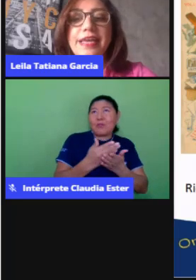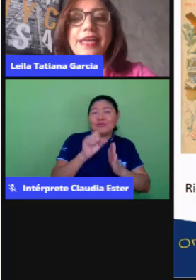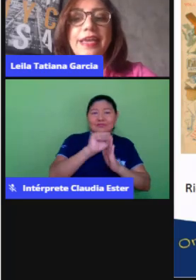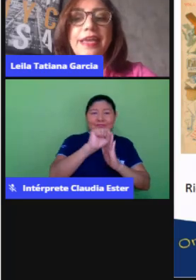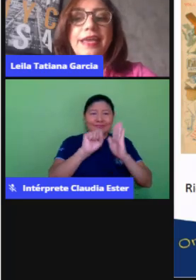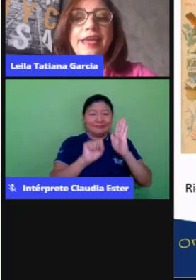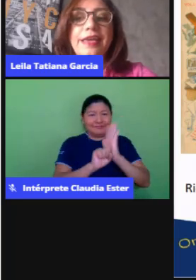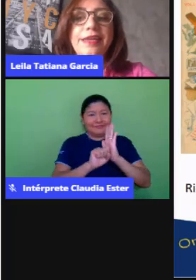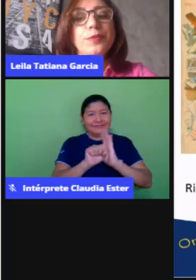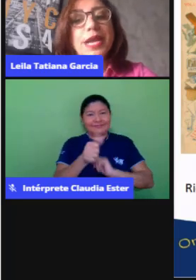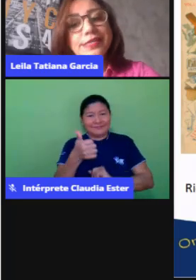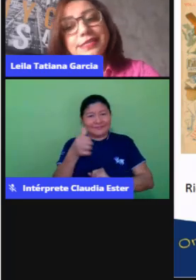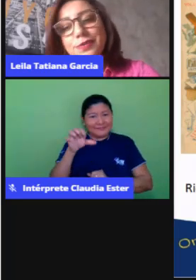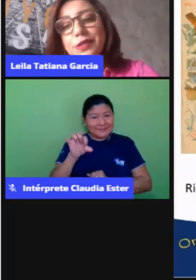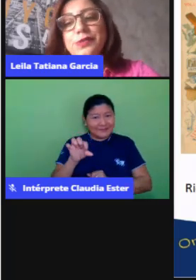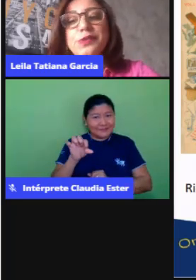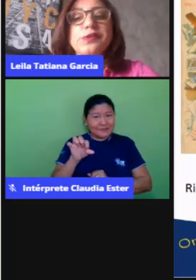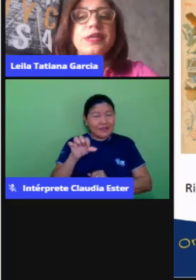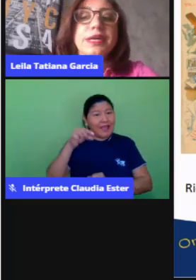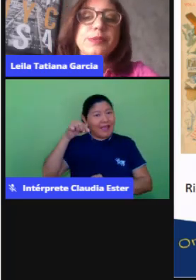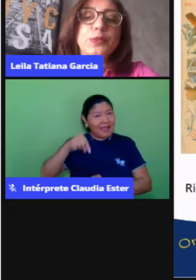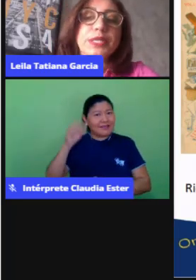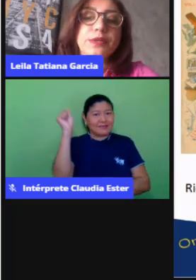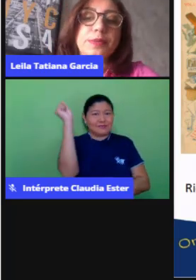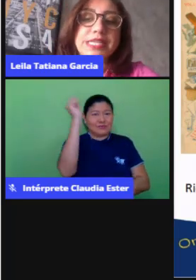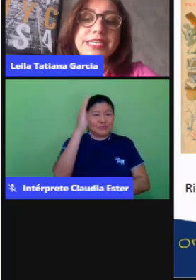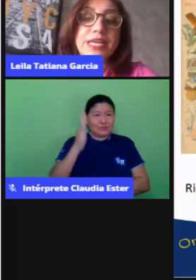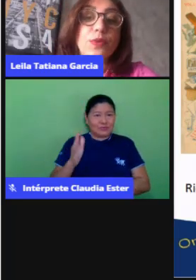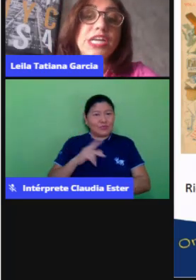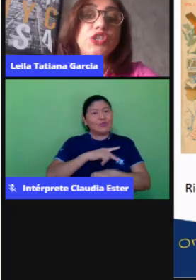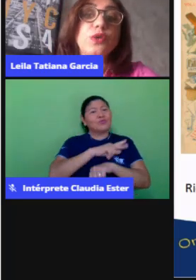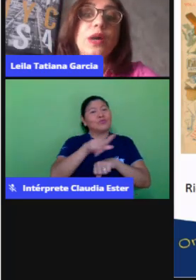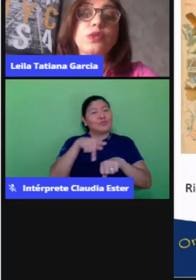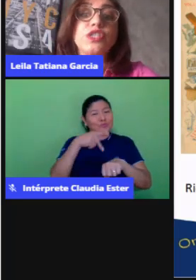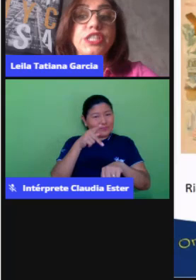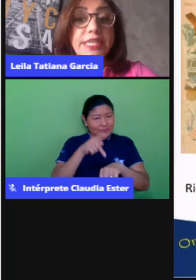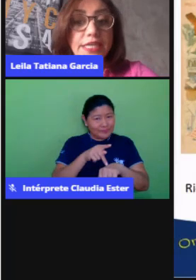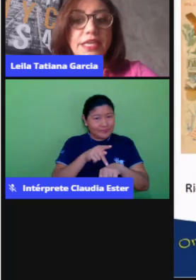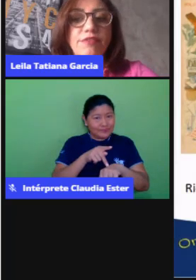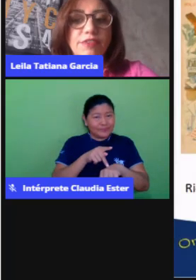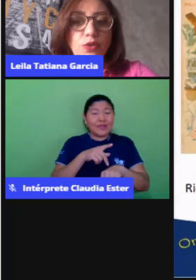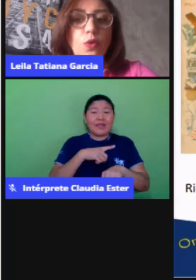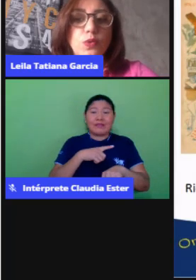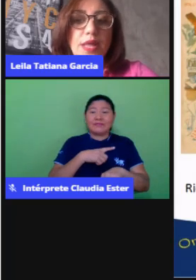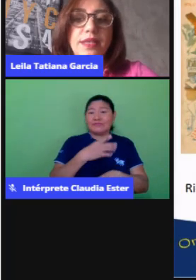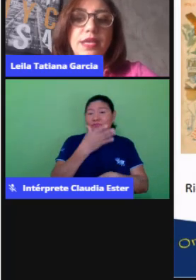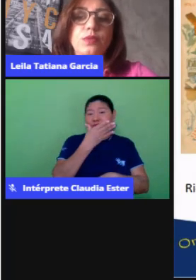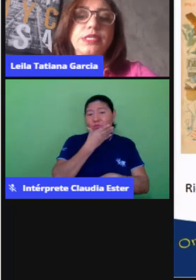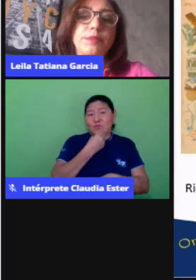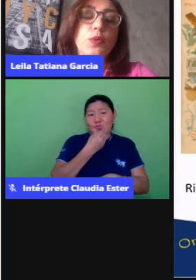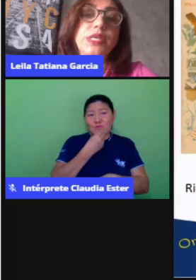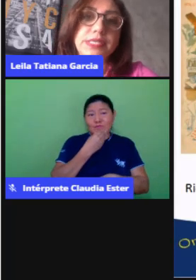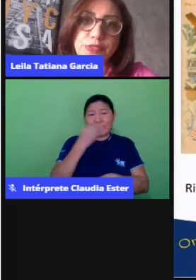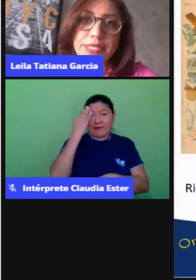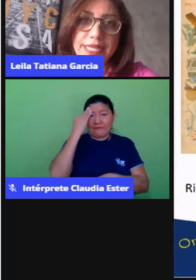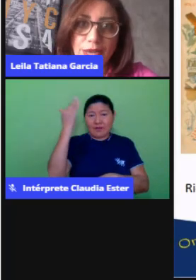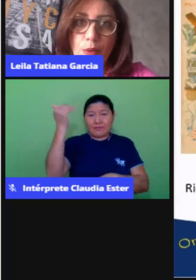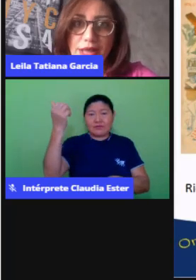tá? E no Brasil, nós nos orgulhamos do ítalo brasileiro Ângelo Agostini, que inventou os quadrinhos